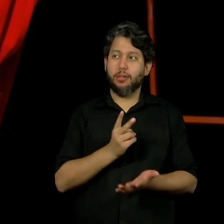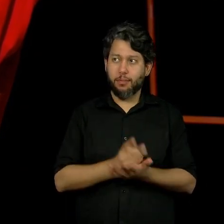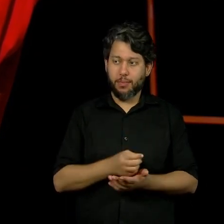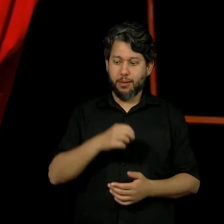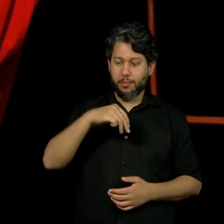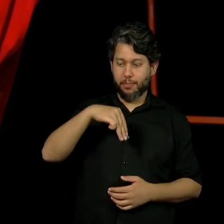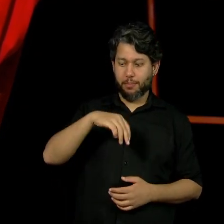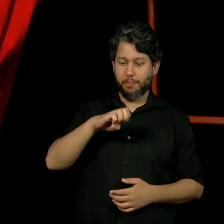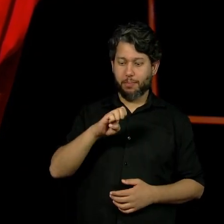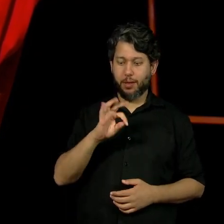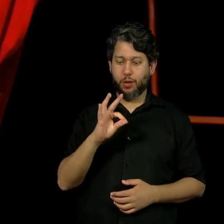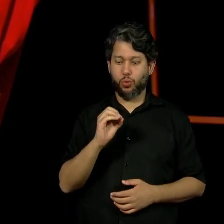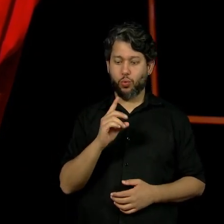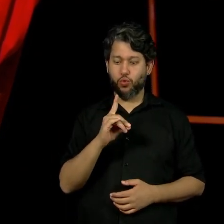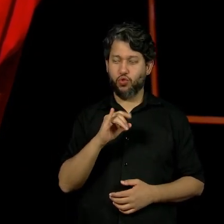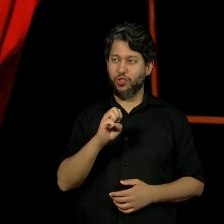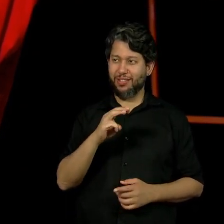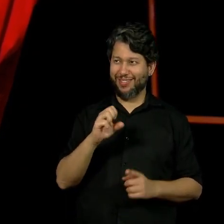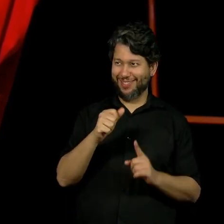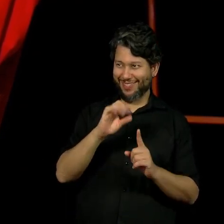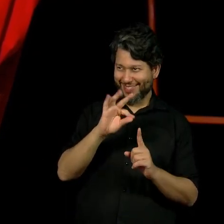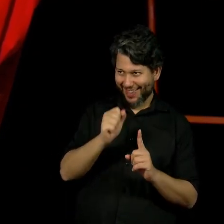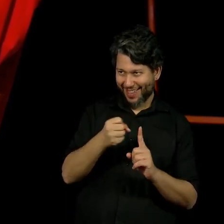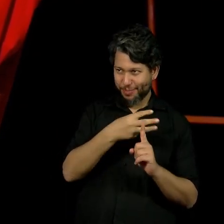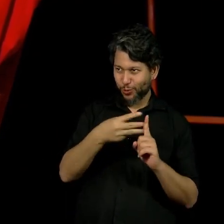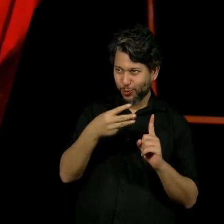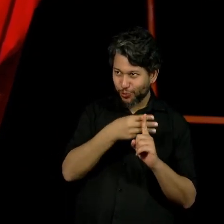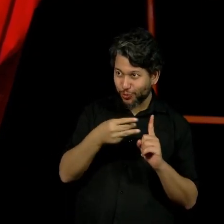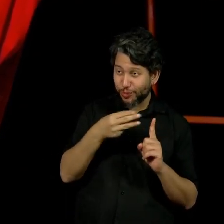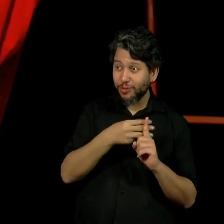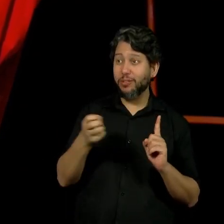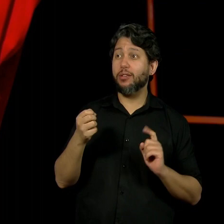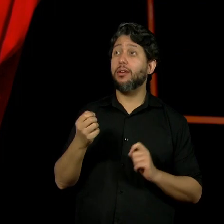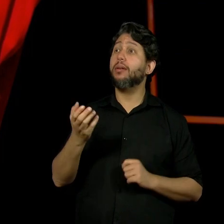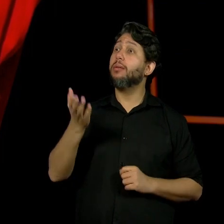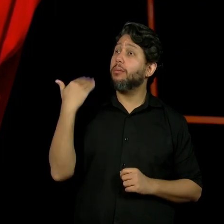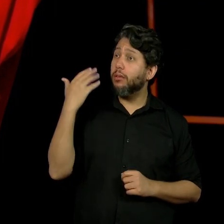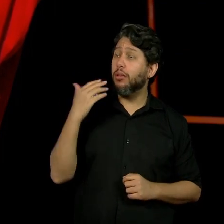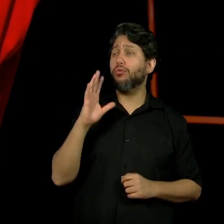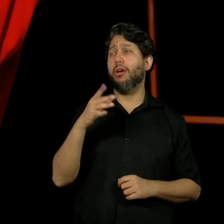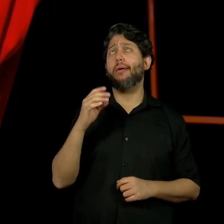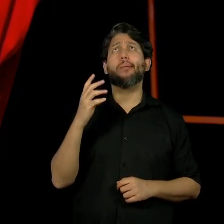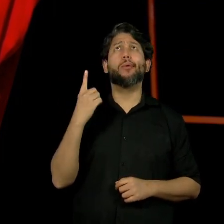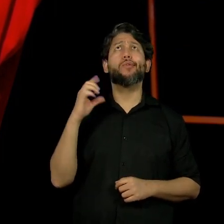a gente ouvia um programa que existe desde os anos